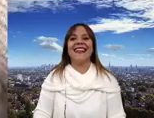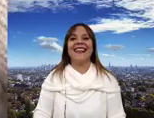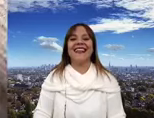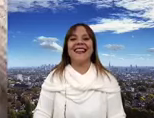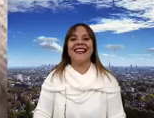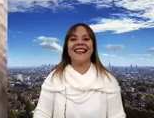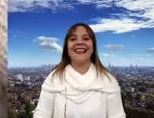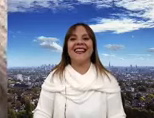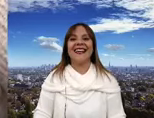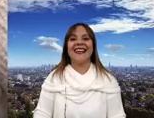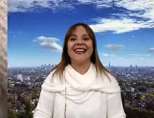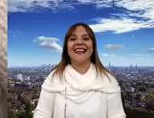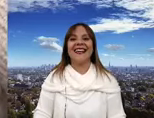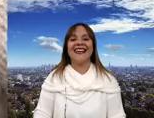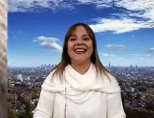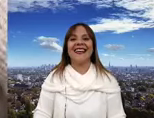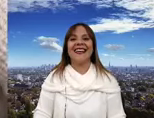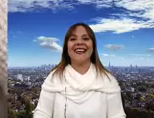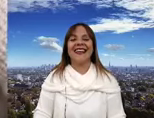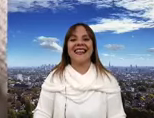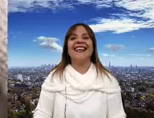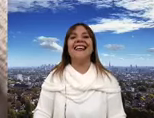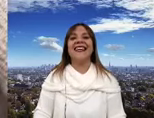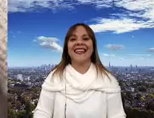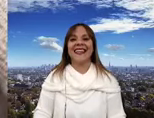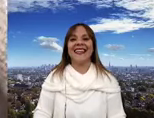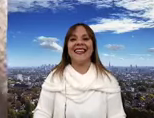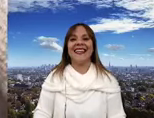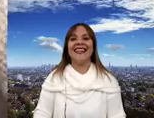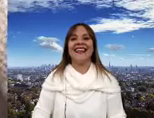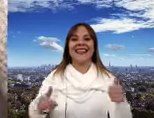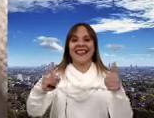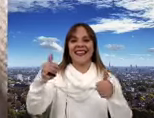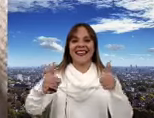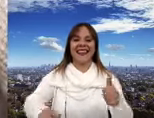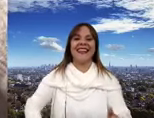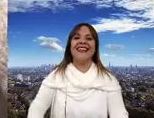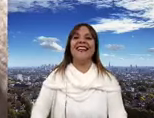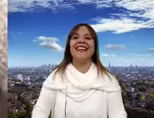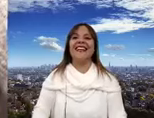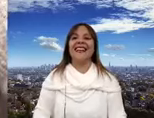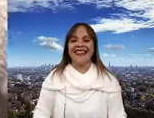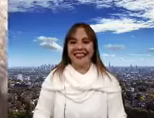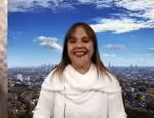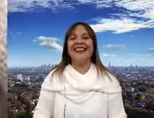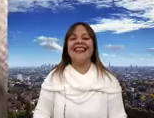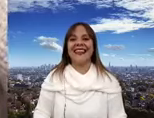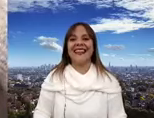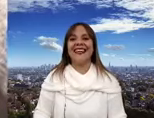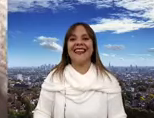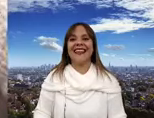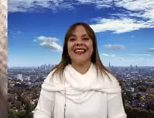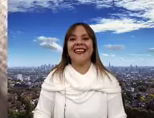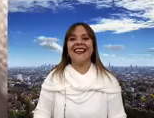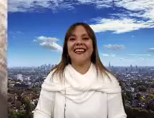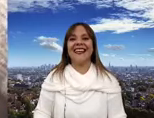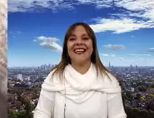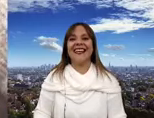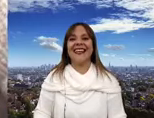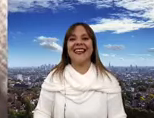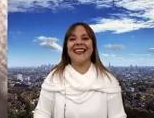Então, eu que já passei por essa experiência, digo para vocês, vocês não vão se arrepender. Muito obrigada, é uma honra